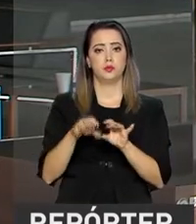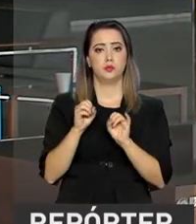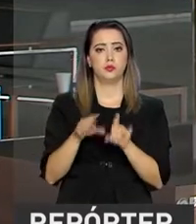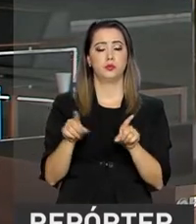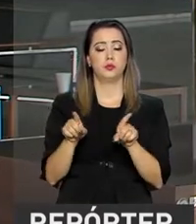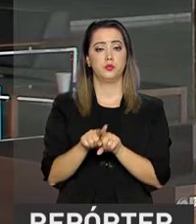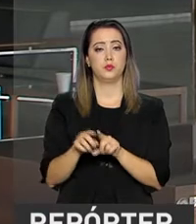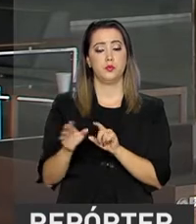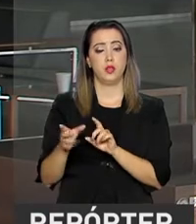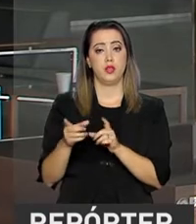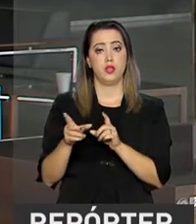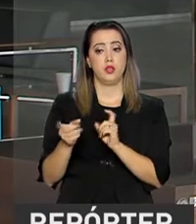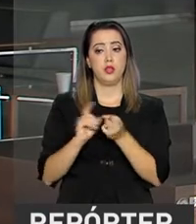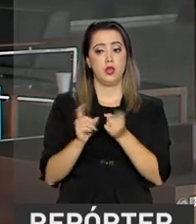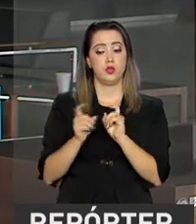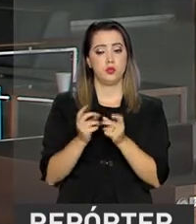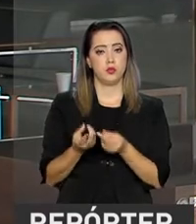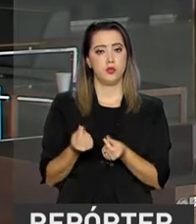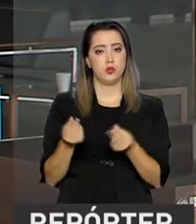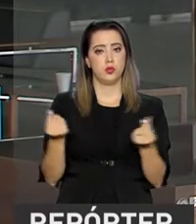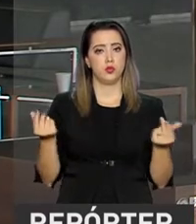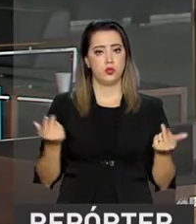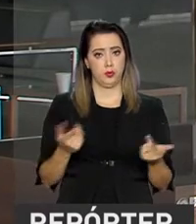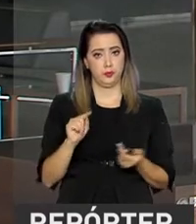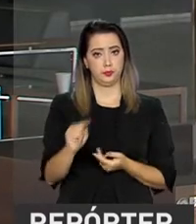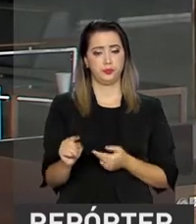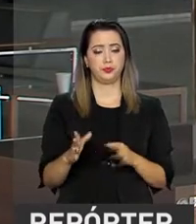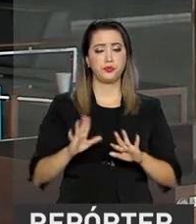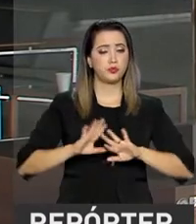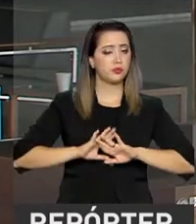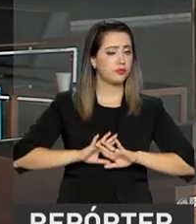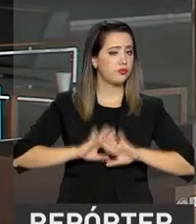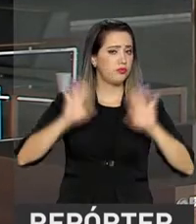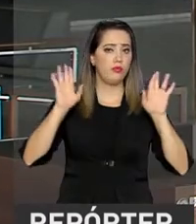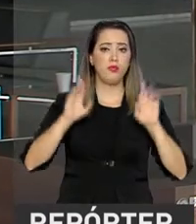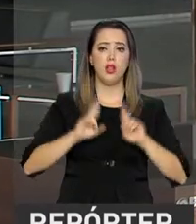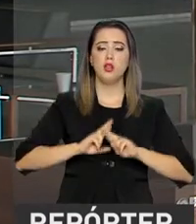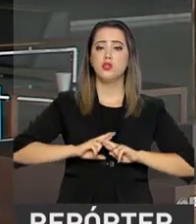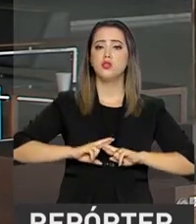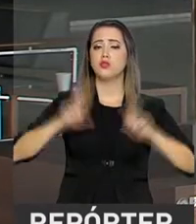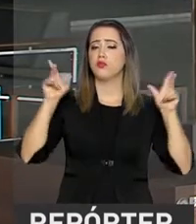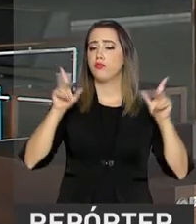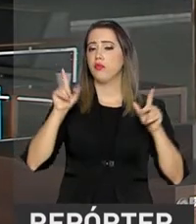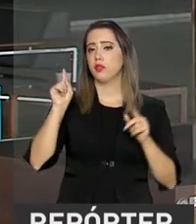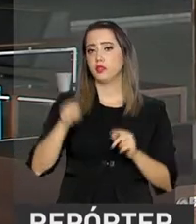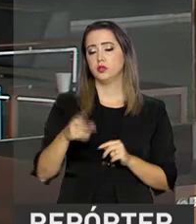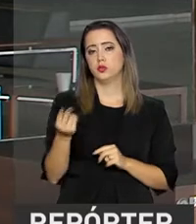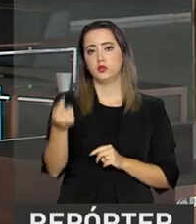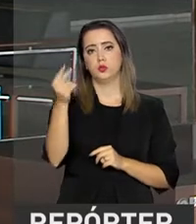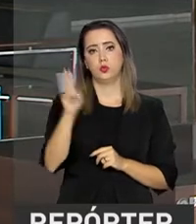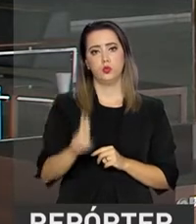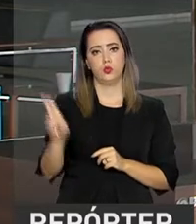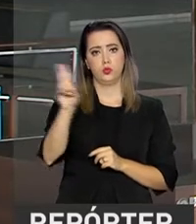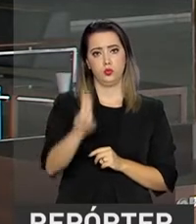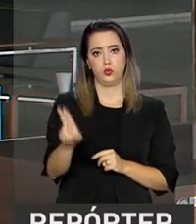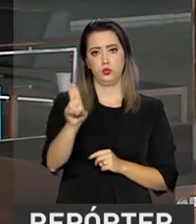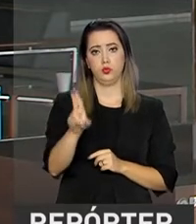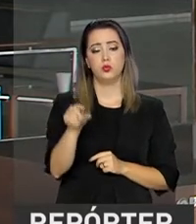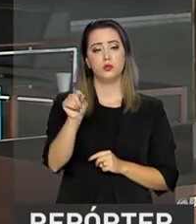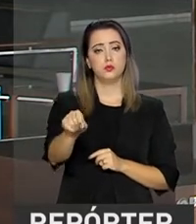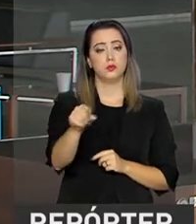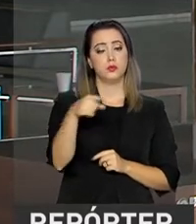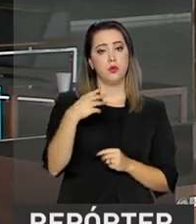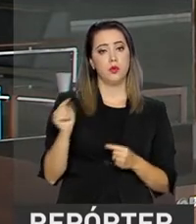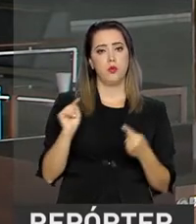recursos independentemente da forma como esses hospitais públicos vão utilizar este dinheiro a meta do